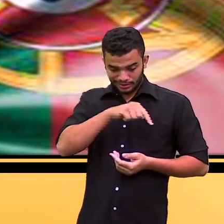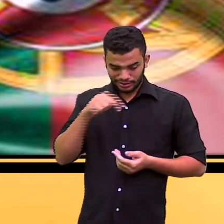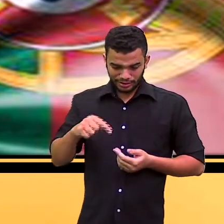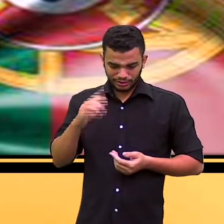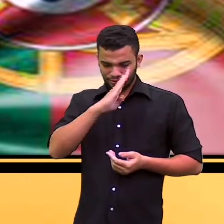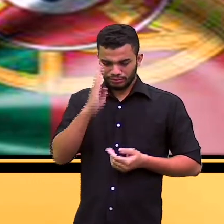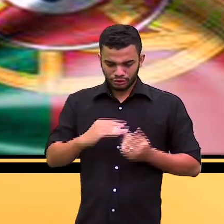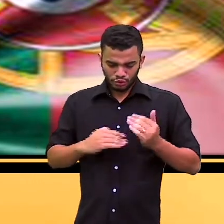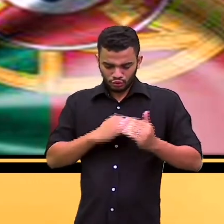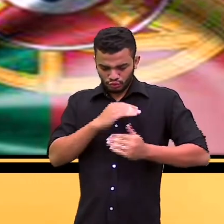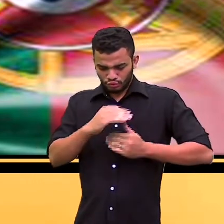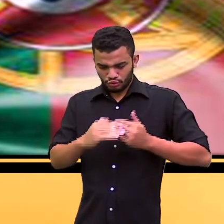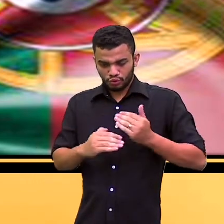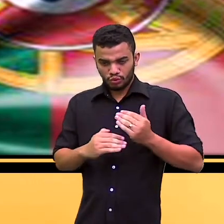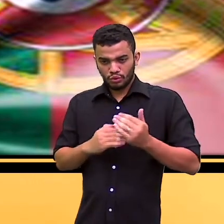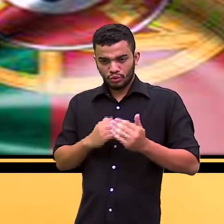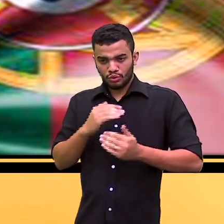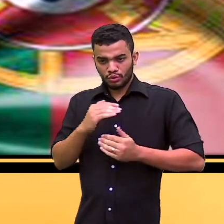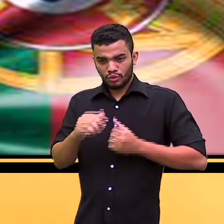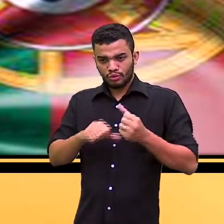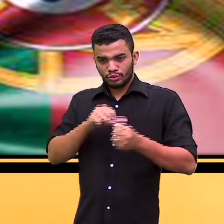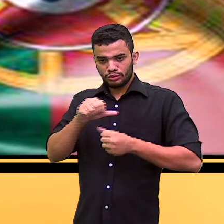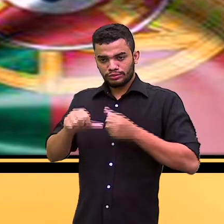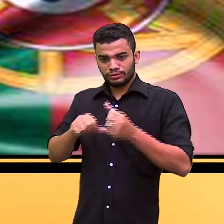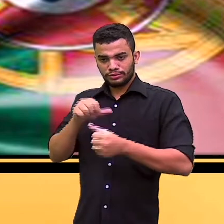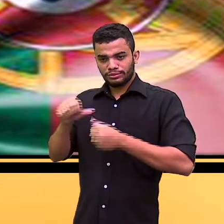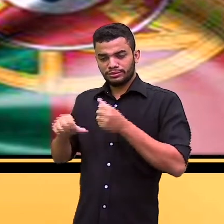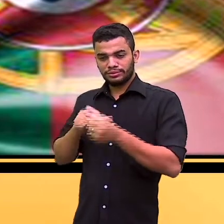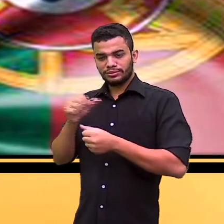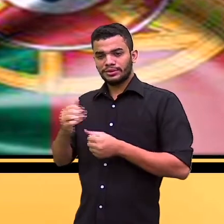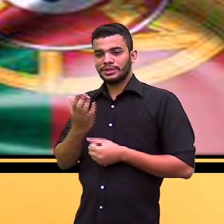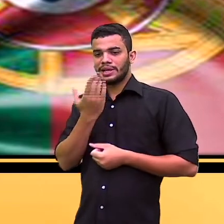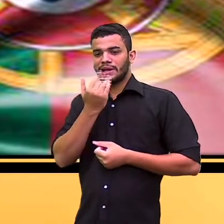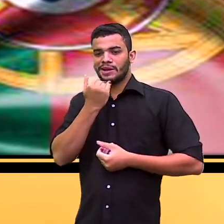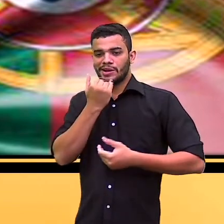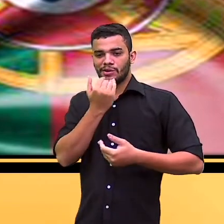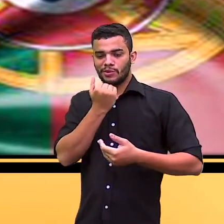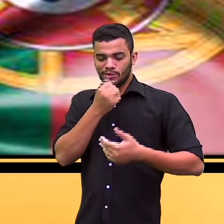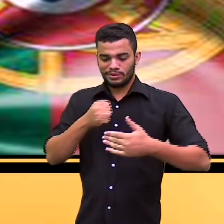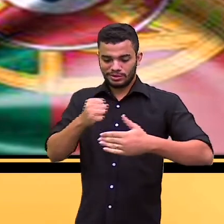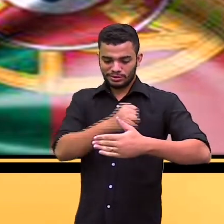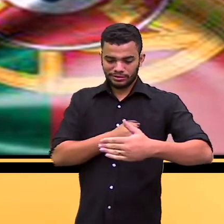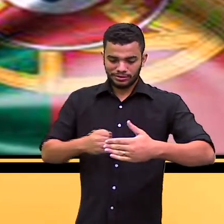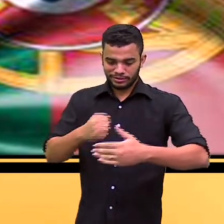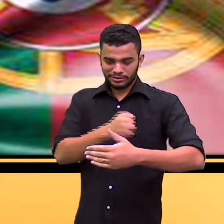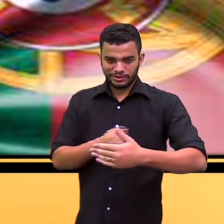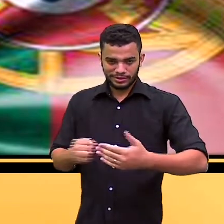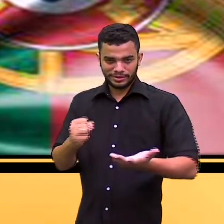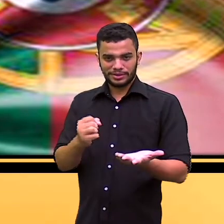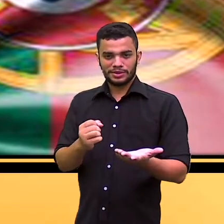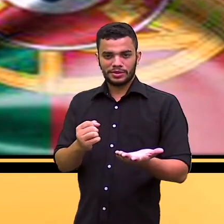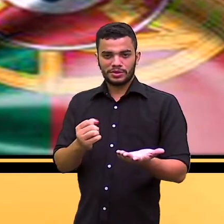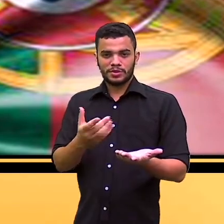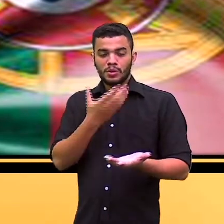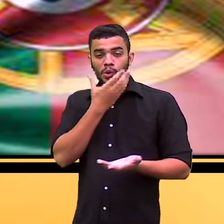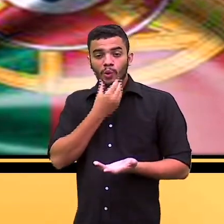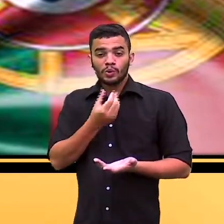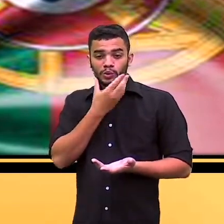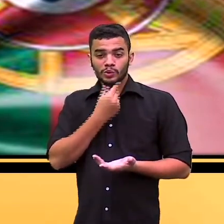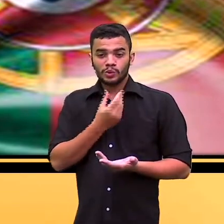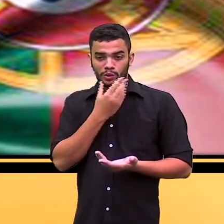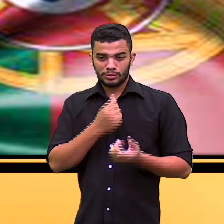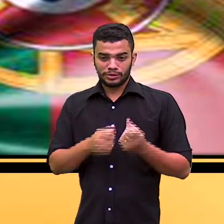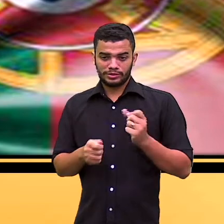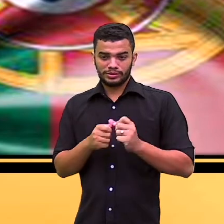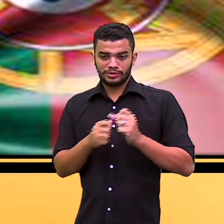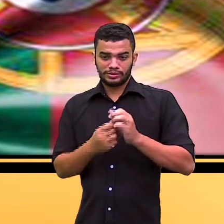quem de nós não conhece o famoso feijão tropeiro? É através destes tropeiros. Por quê? Eles levavam